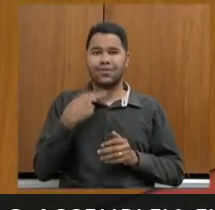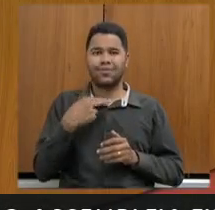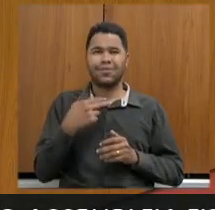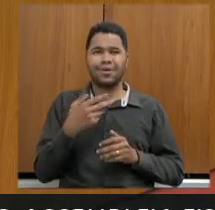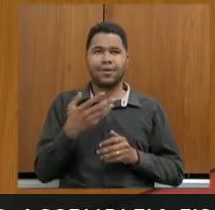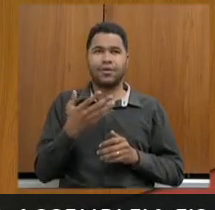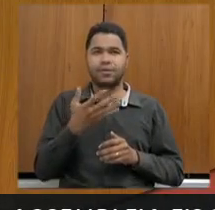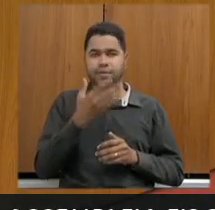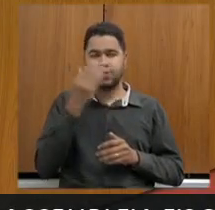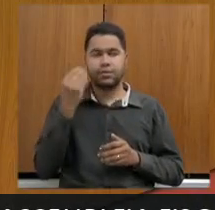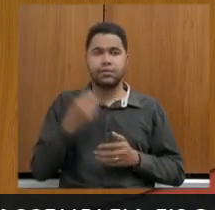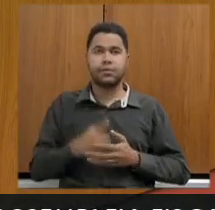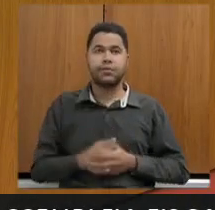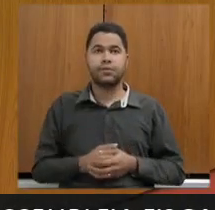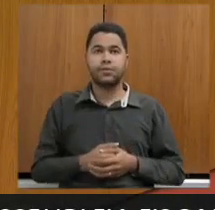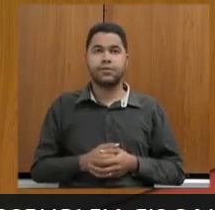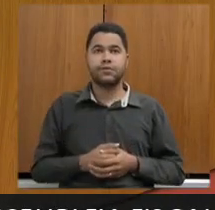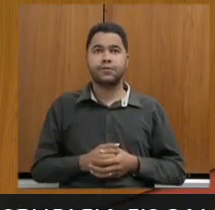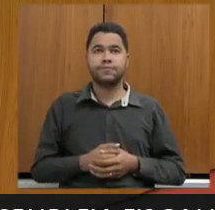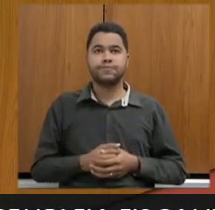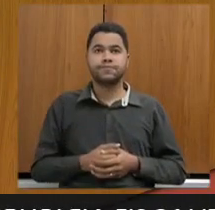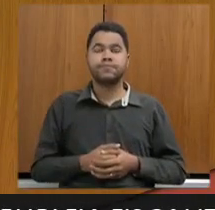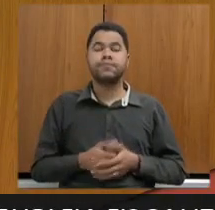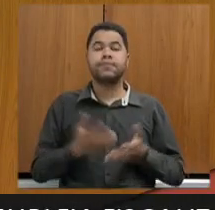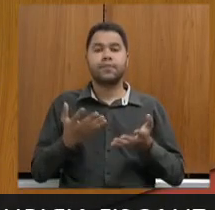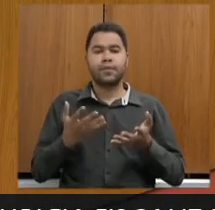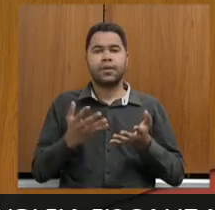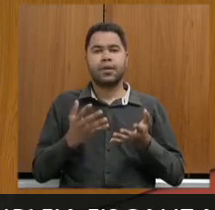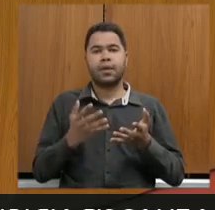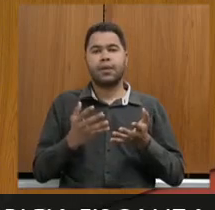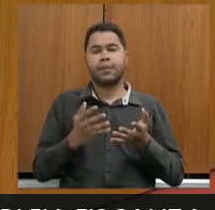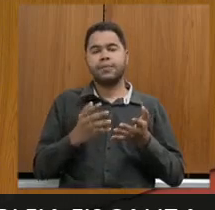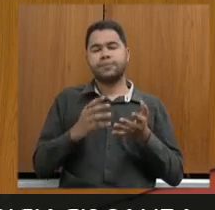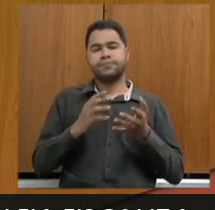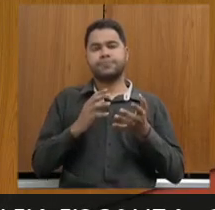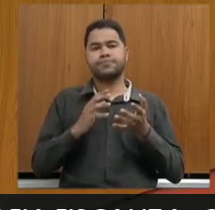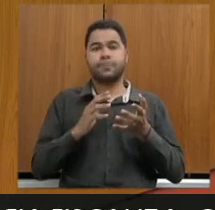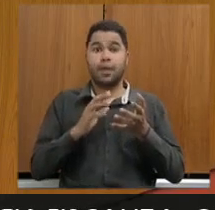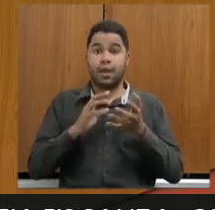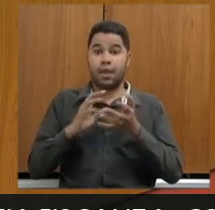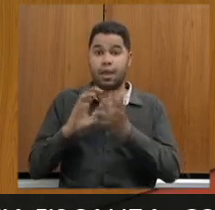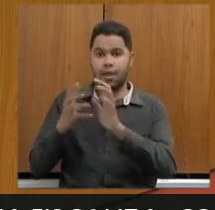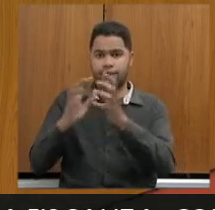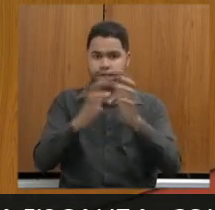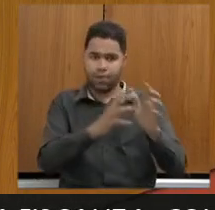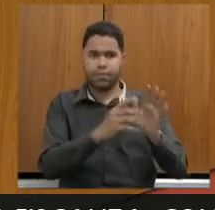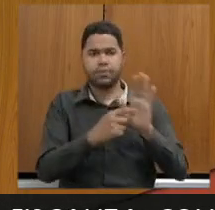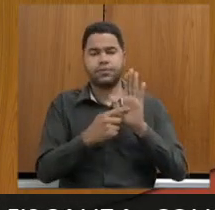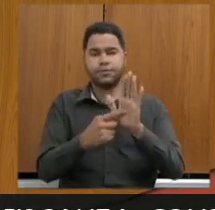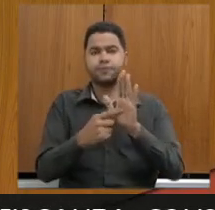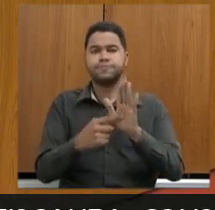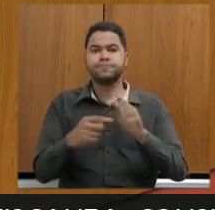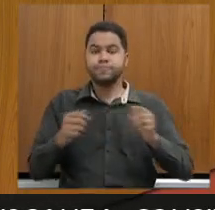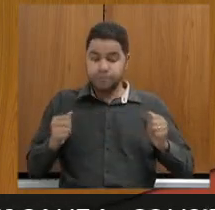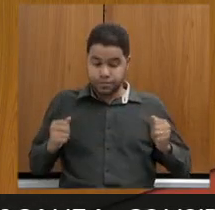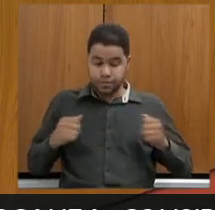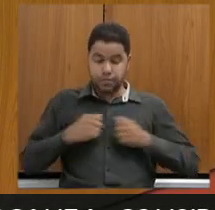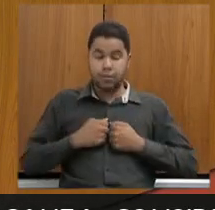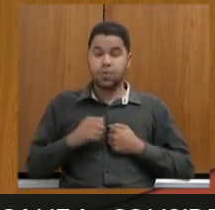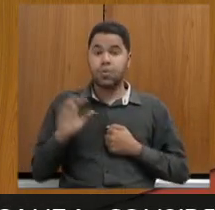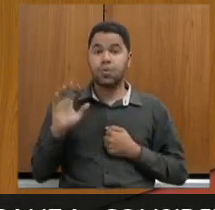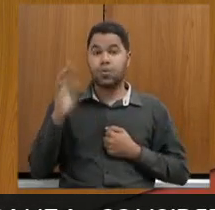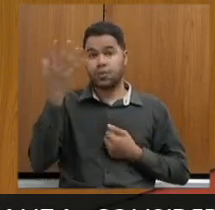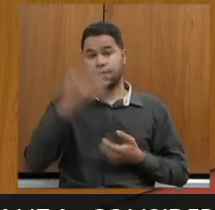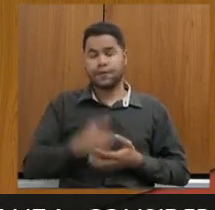eu que levar um pouco efeito a mesma só ficava As Reformas a gente já apresentou aí na apresentação Eu também clareie em termos de colete o que que